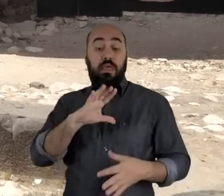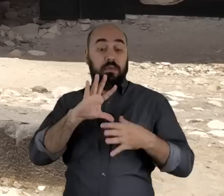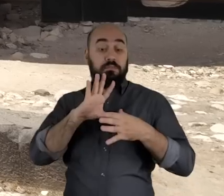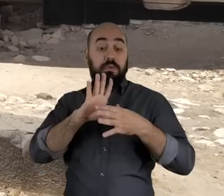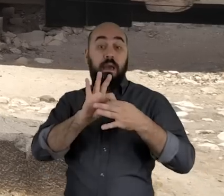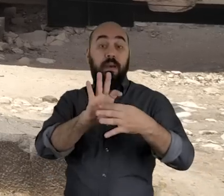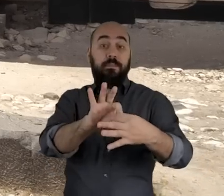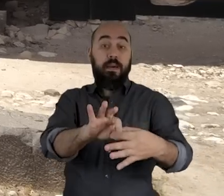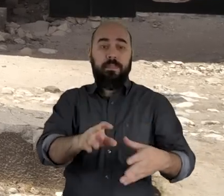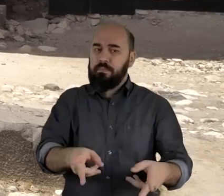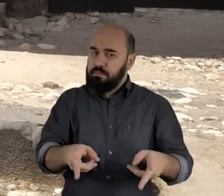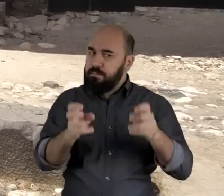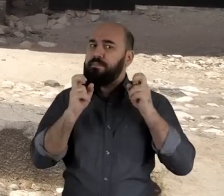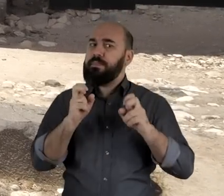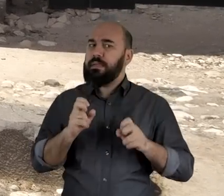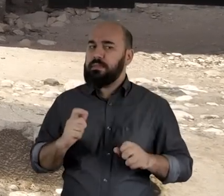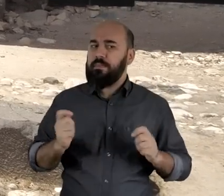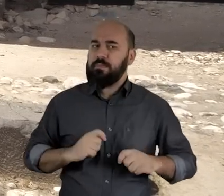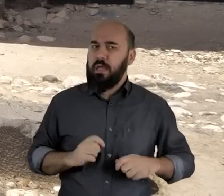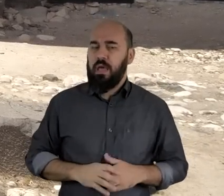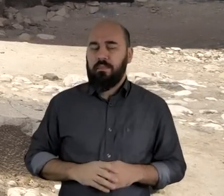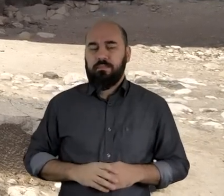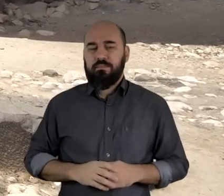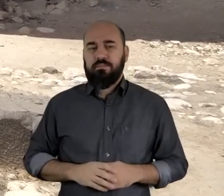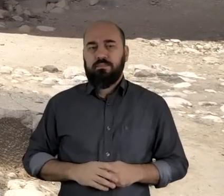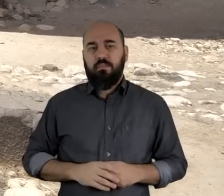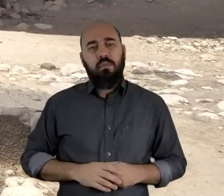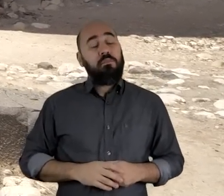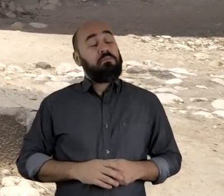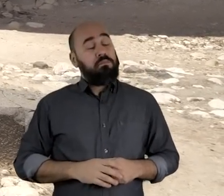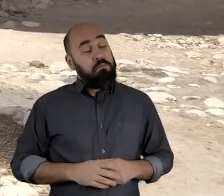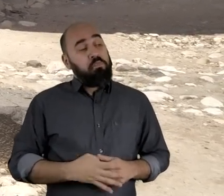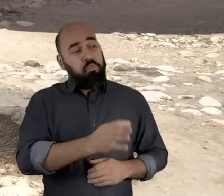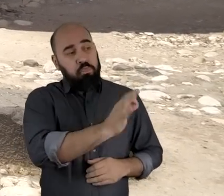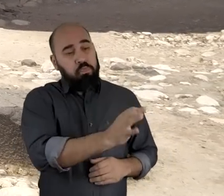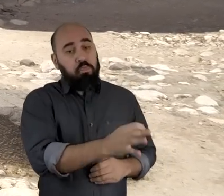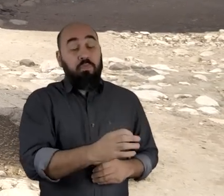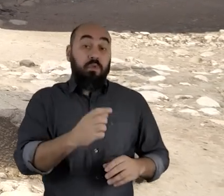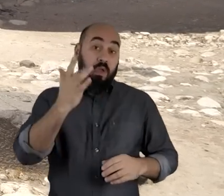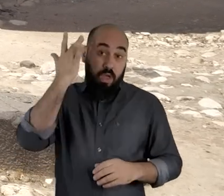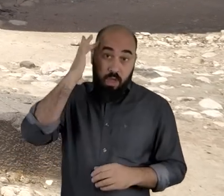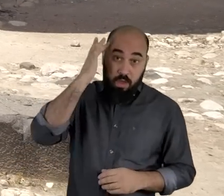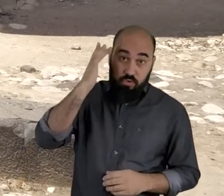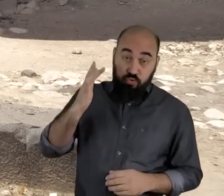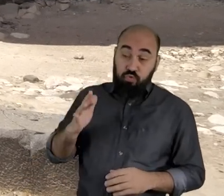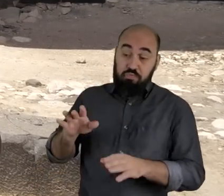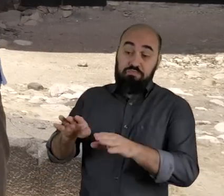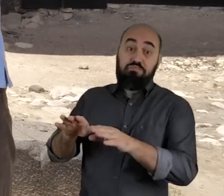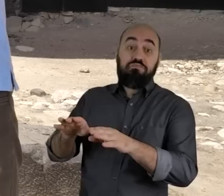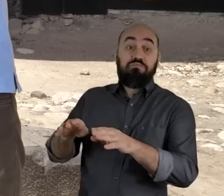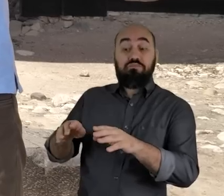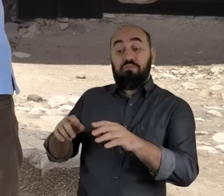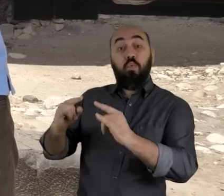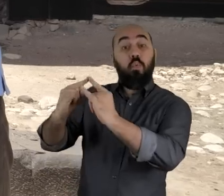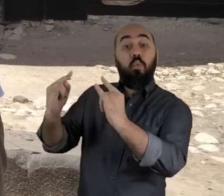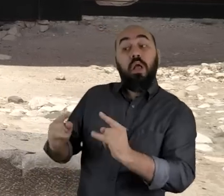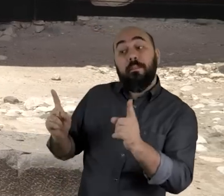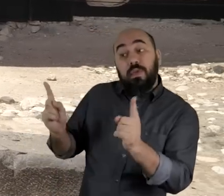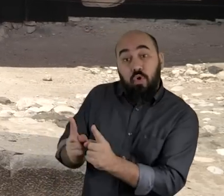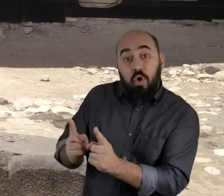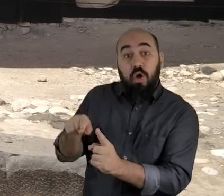juntos. Bom, aí a gente fica imaginando as possibilidades. Talvez fosse um santuário menor para a deusa,